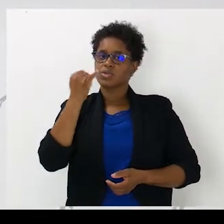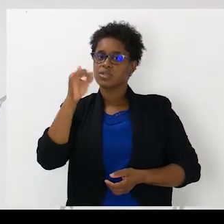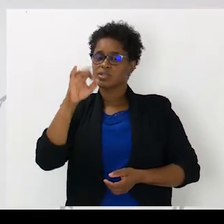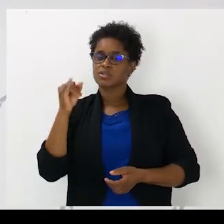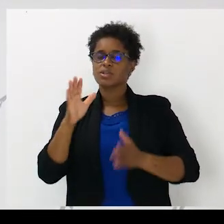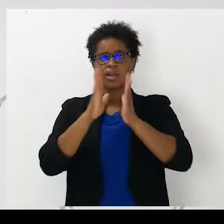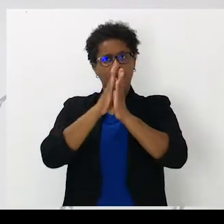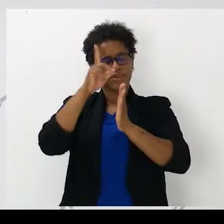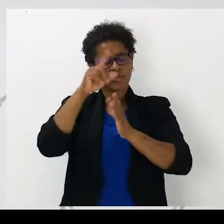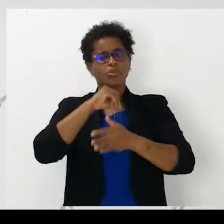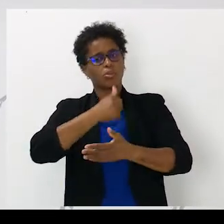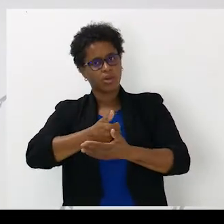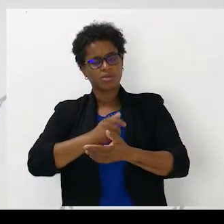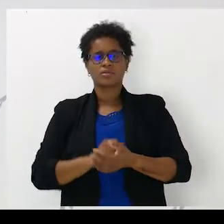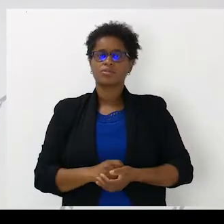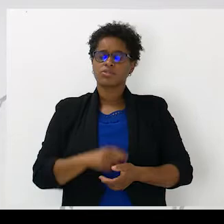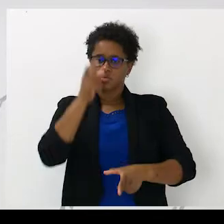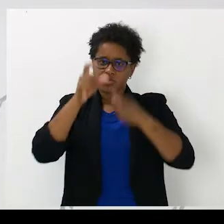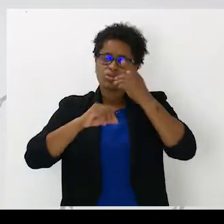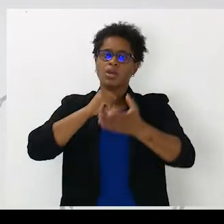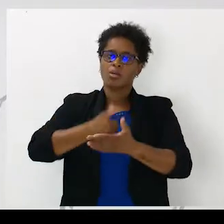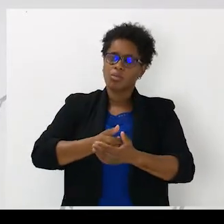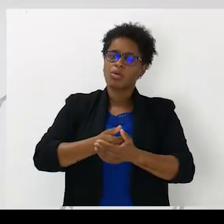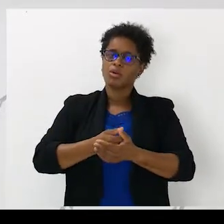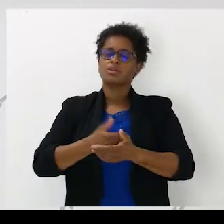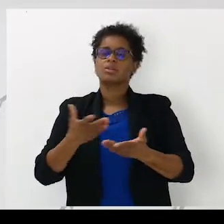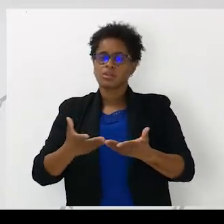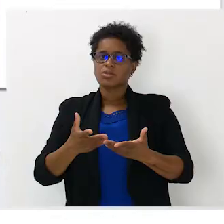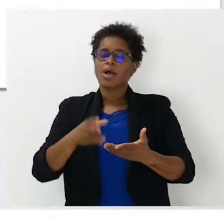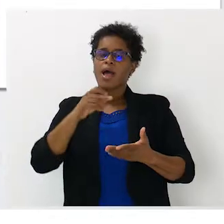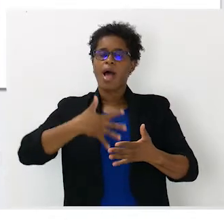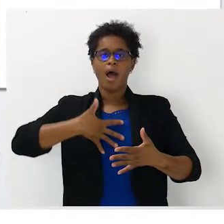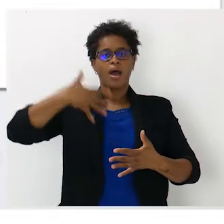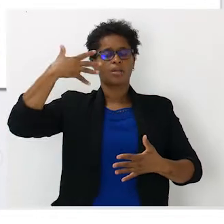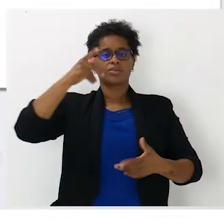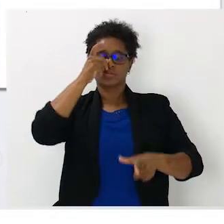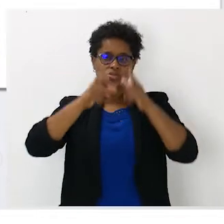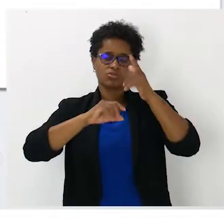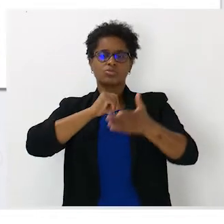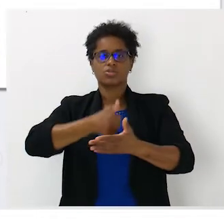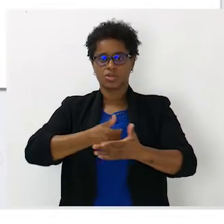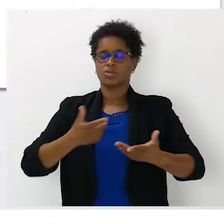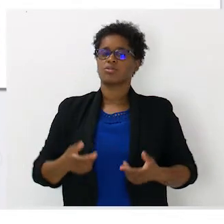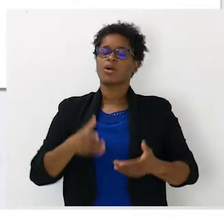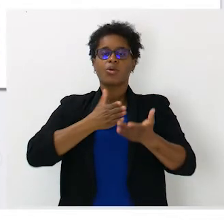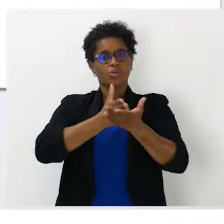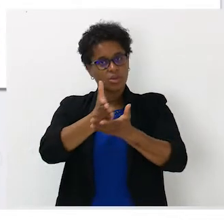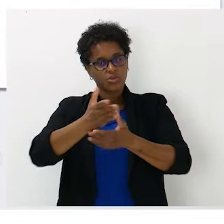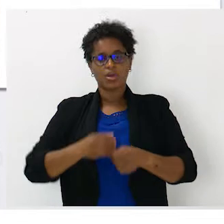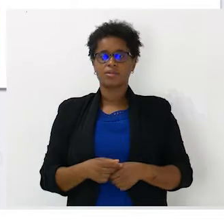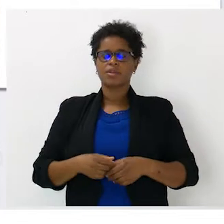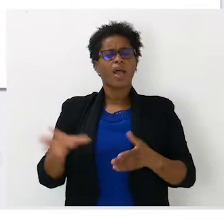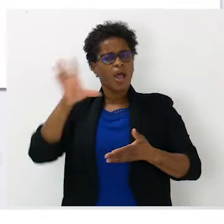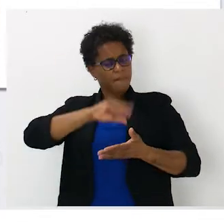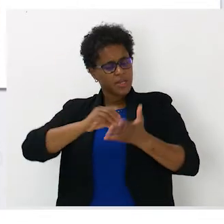os falecidos, ou seja, a sua alma, a alma dos falecidos. Continuando. A mais